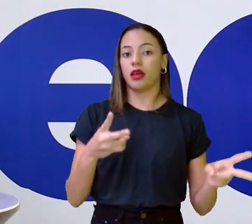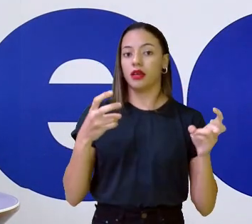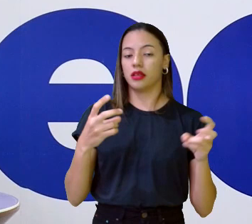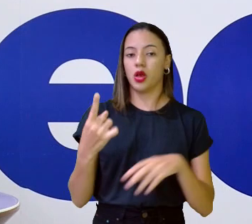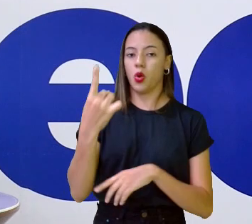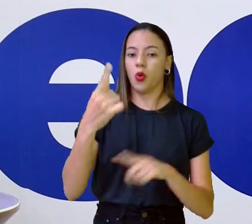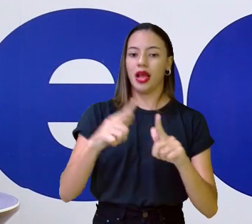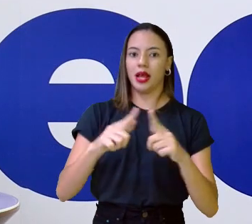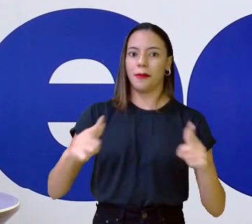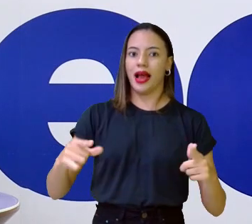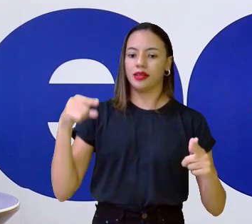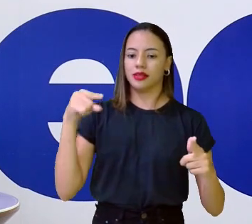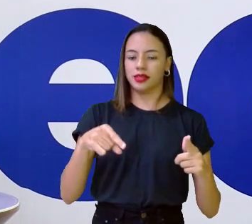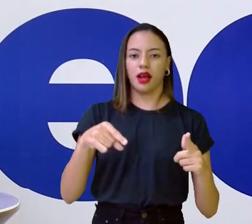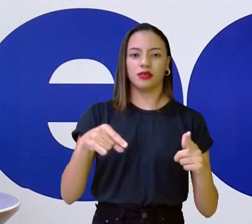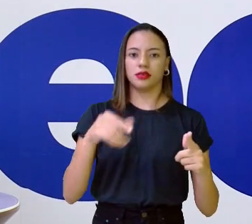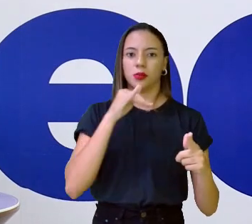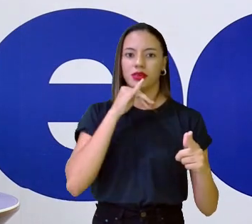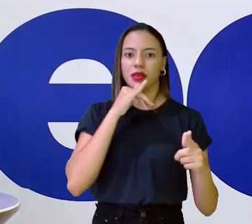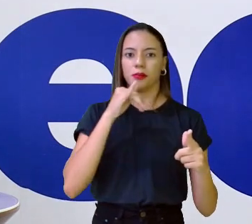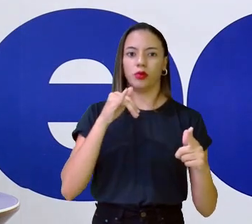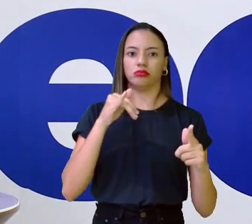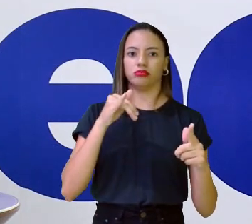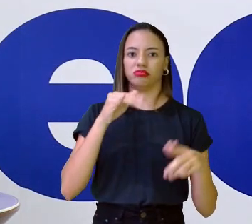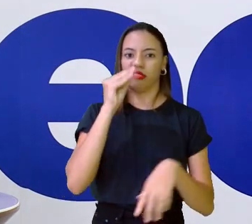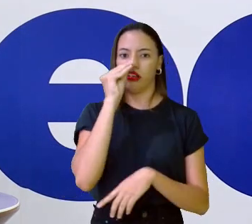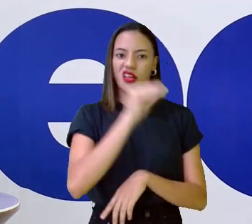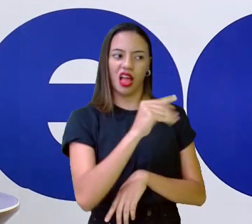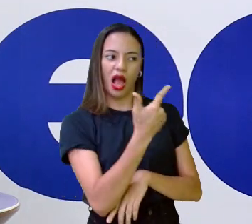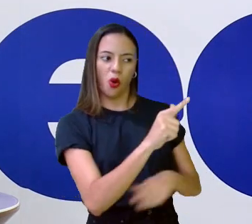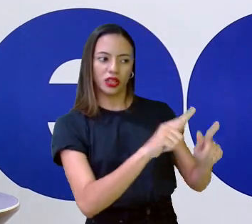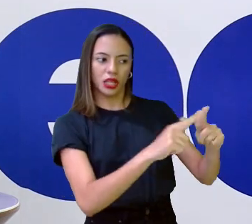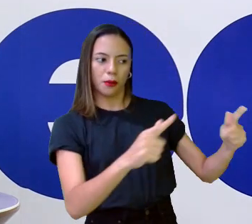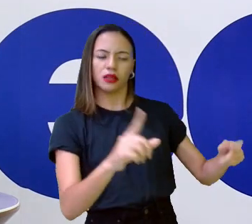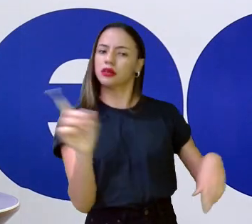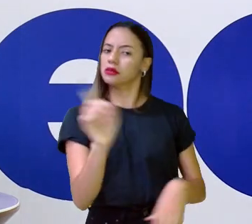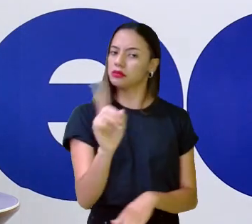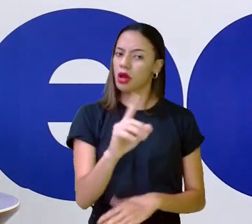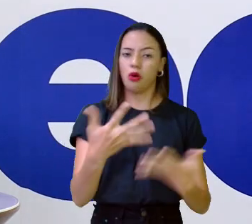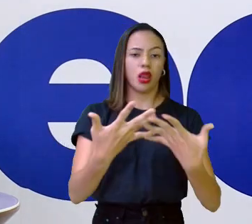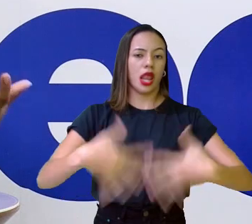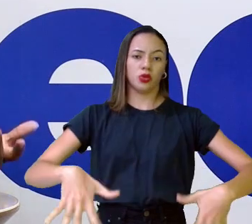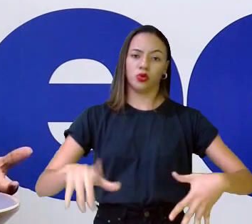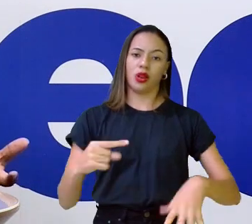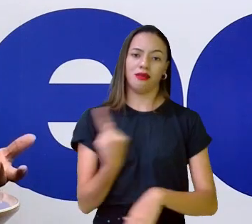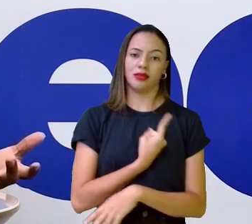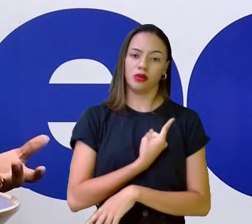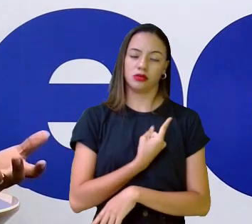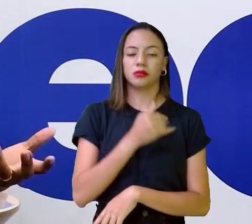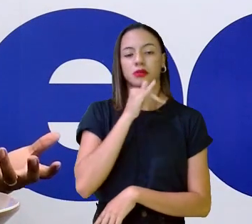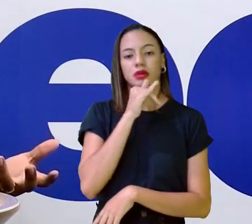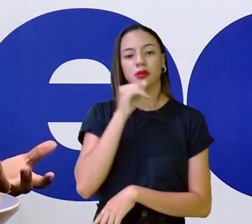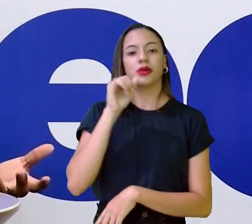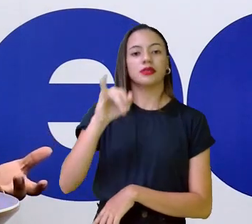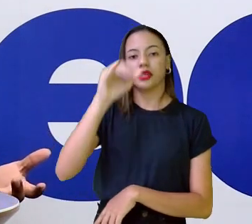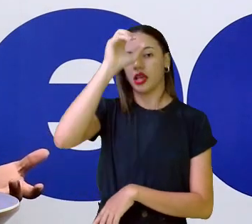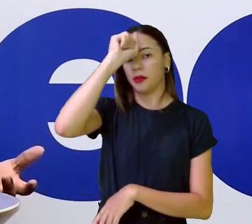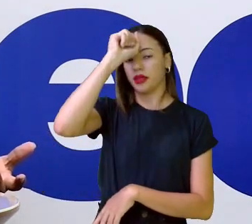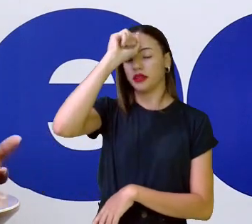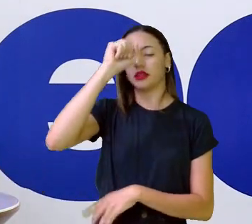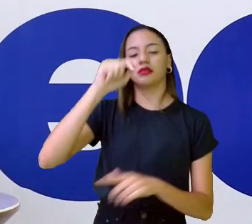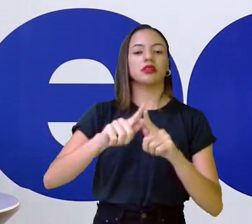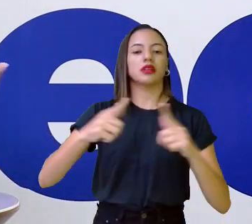não anula a outra, né? Que a gente precisa, é natural que a gente tenha isso. Se a gente aprendesse somente a gramática